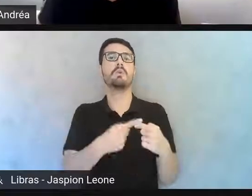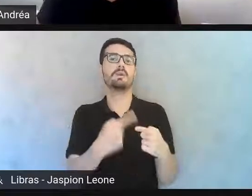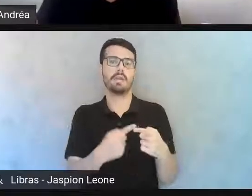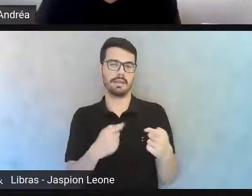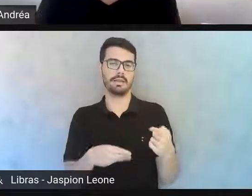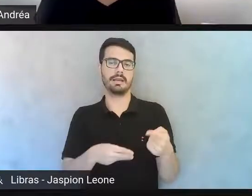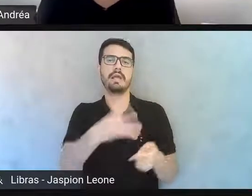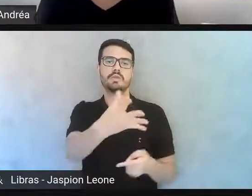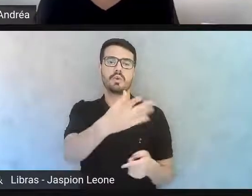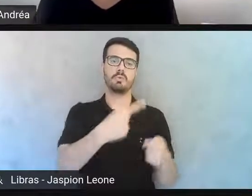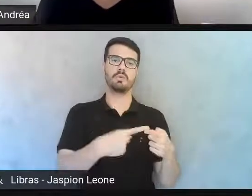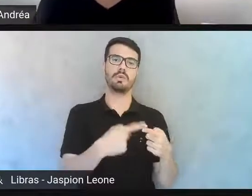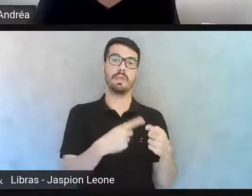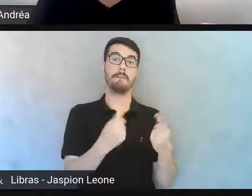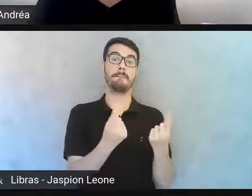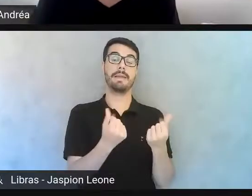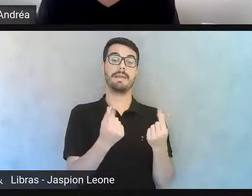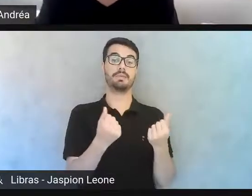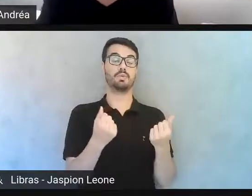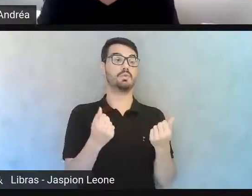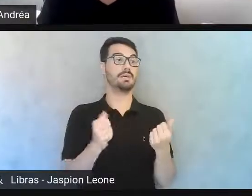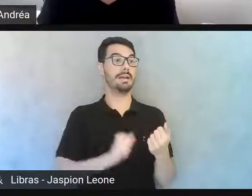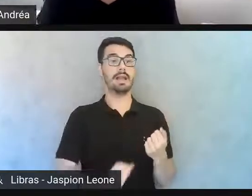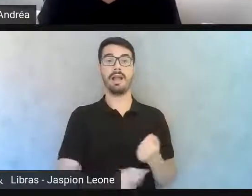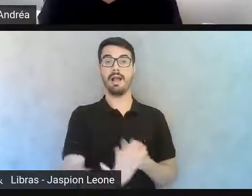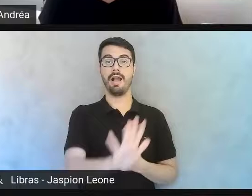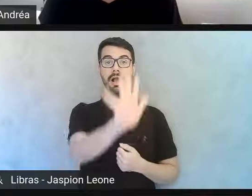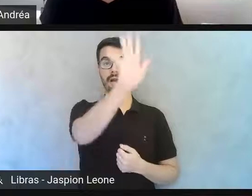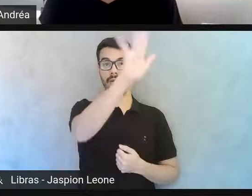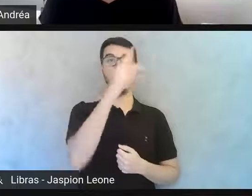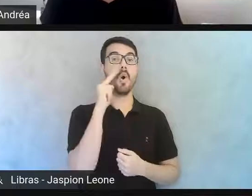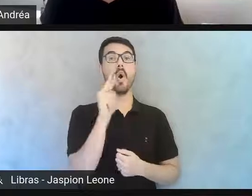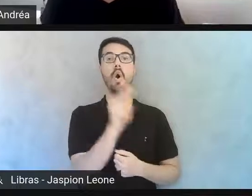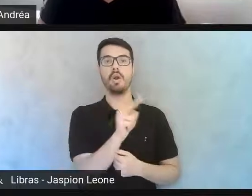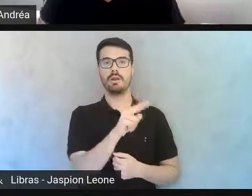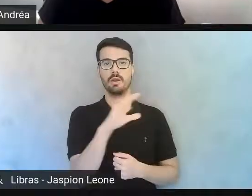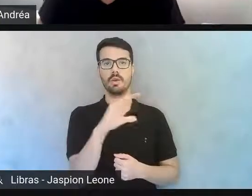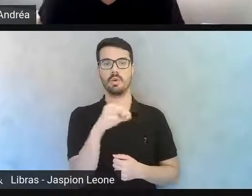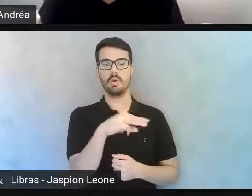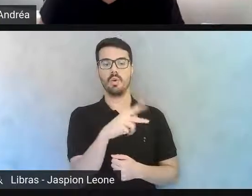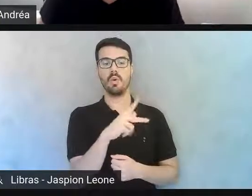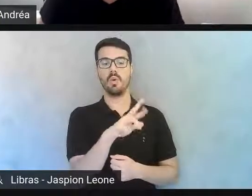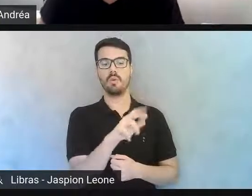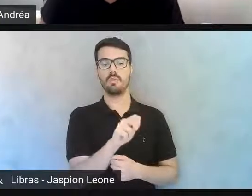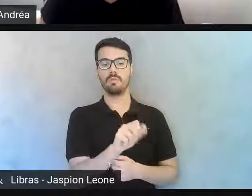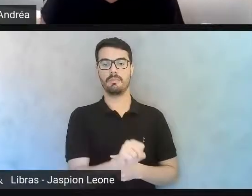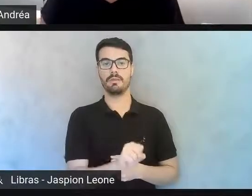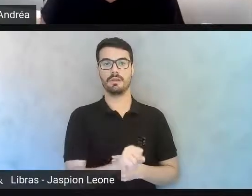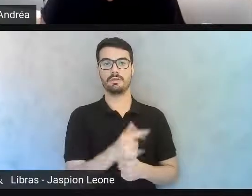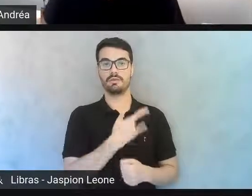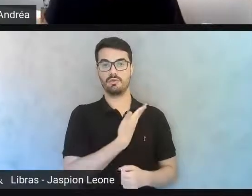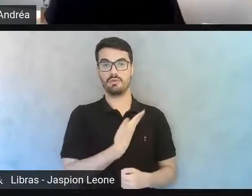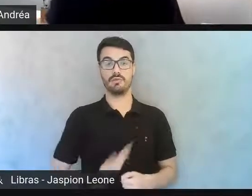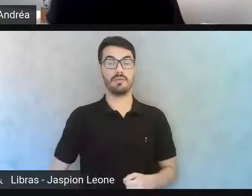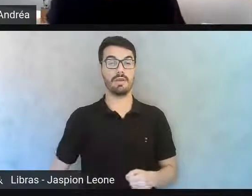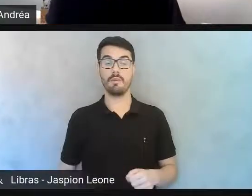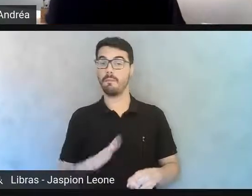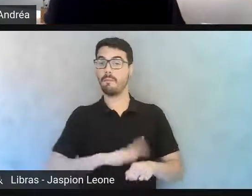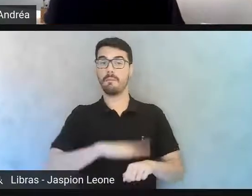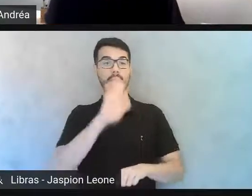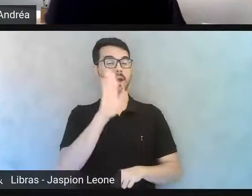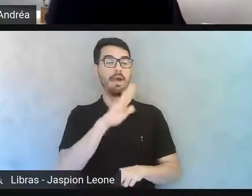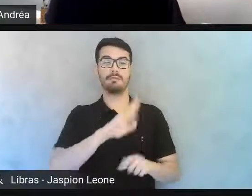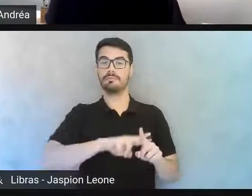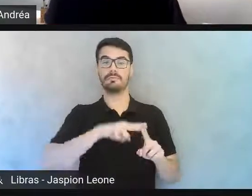os preços estão altíssimos. É só você olhar no painel nosso lá. As compras de governo feitas no Covid foram mais altas mesmo. Então, essa é